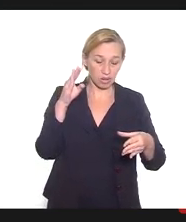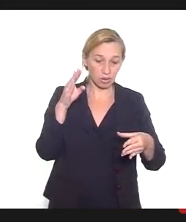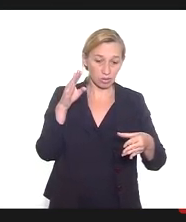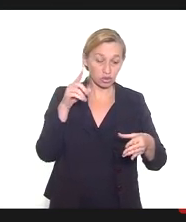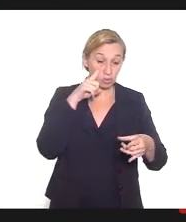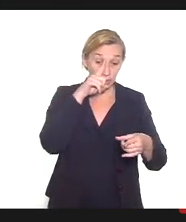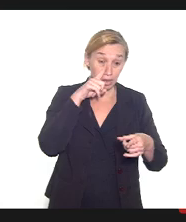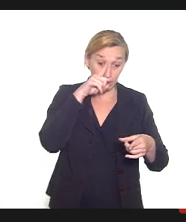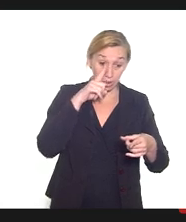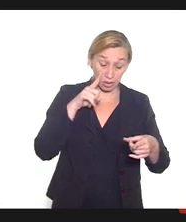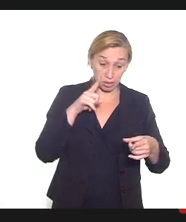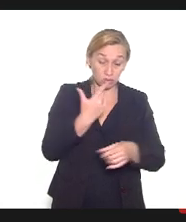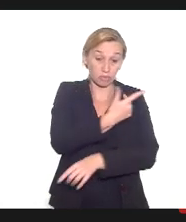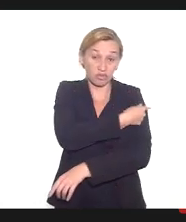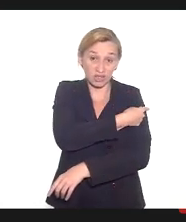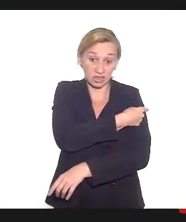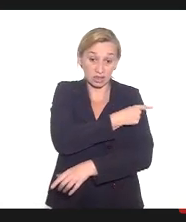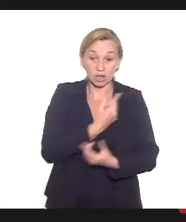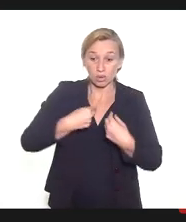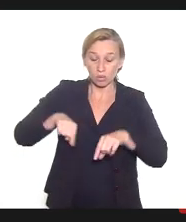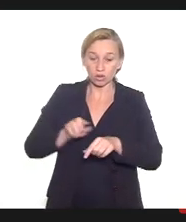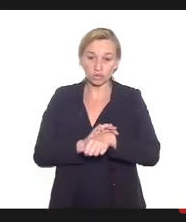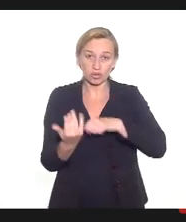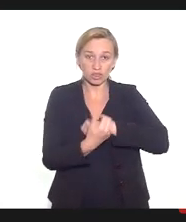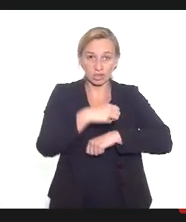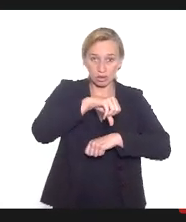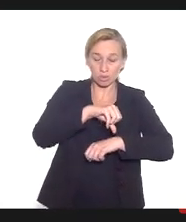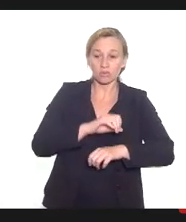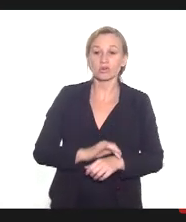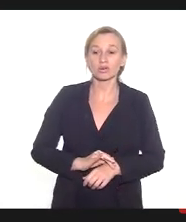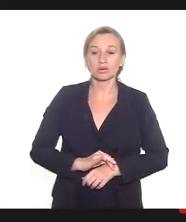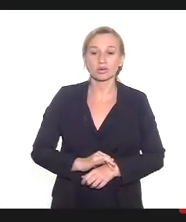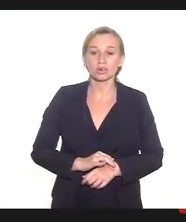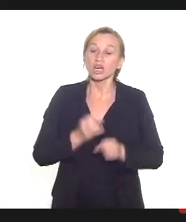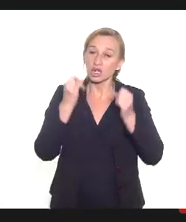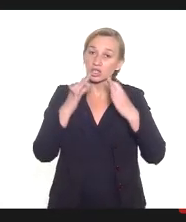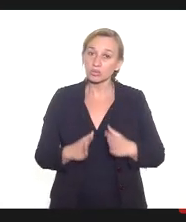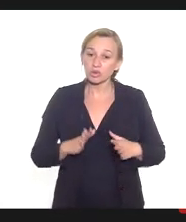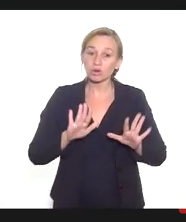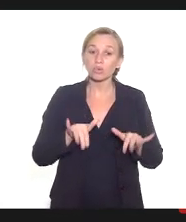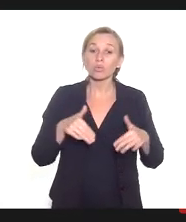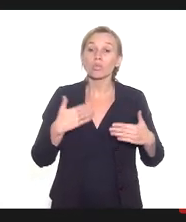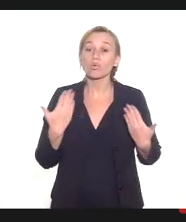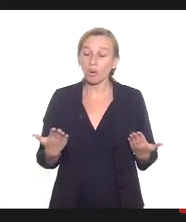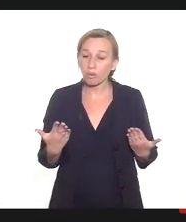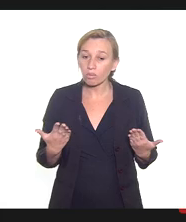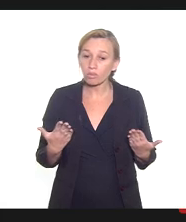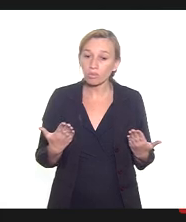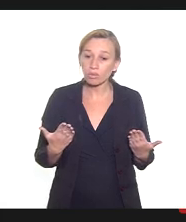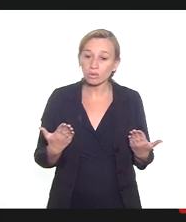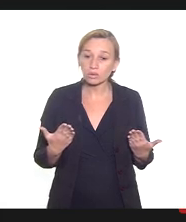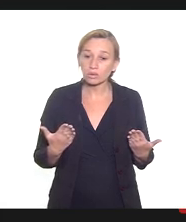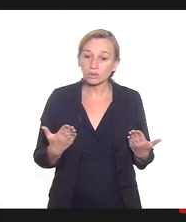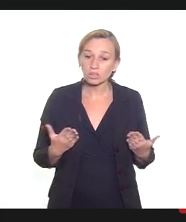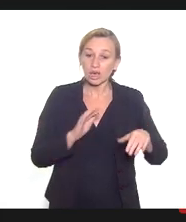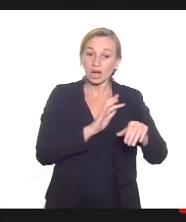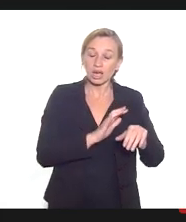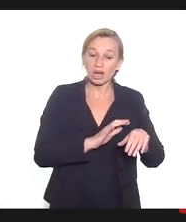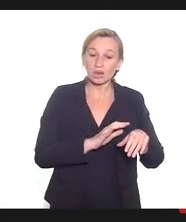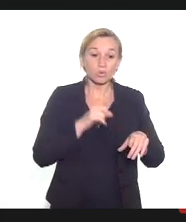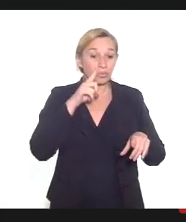operacionalização da vacinação contra a covid-19 é explicando quais seriam as comunidades